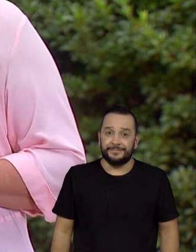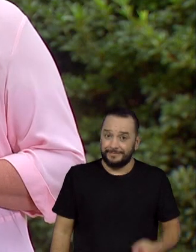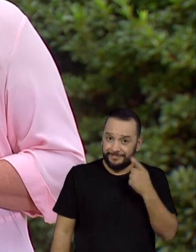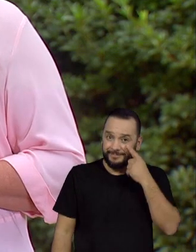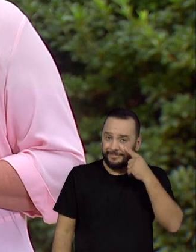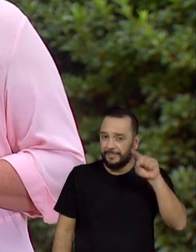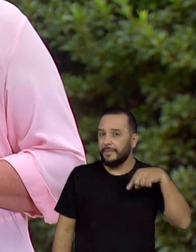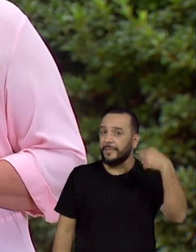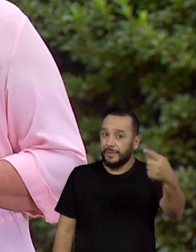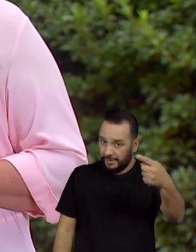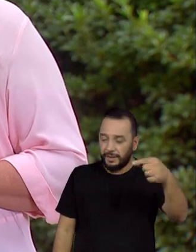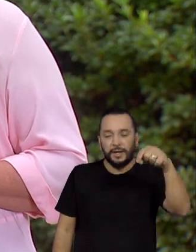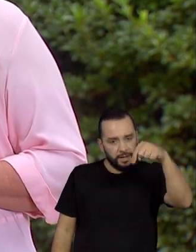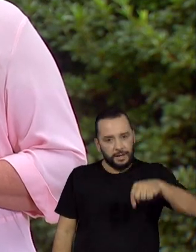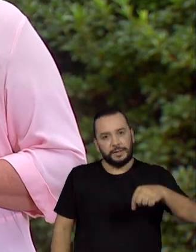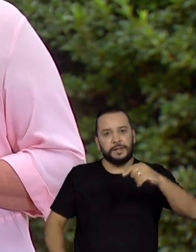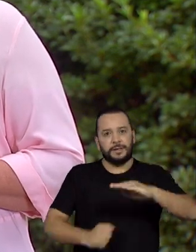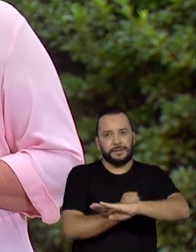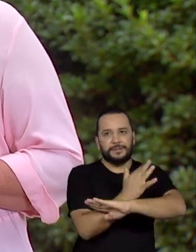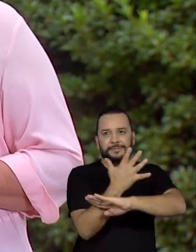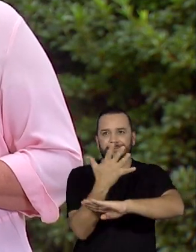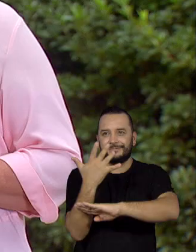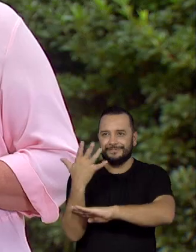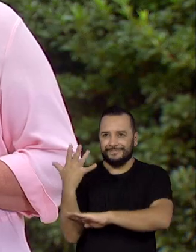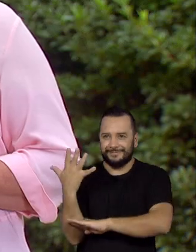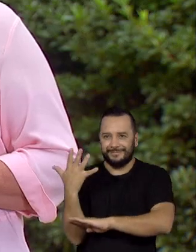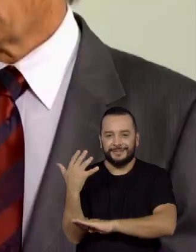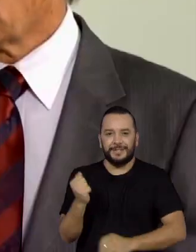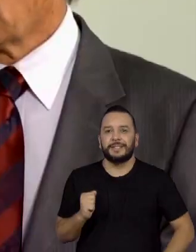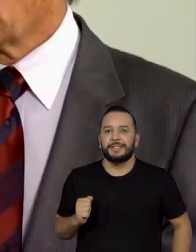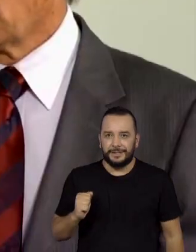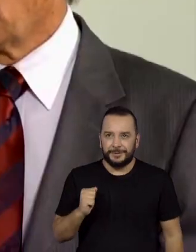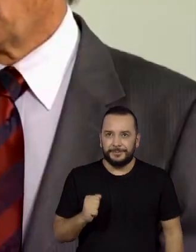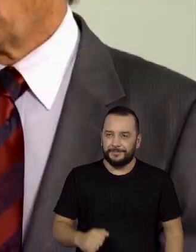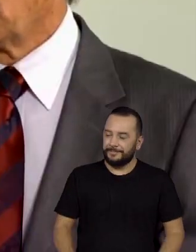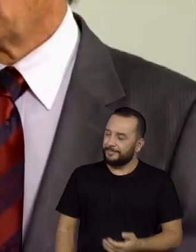E você acompanha logo mais aqui no Repórter Eco.